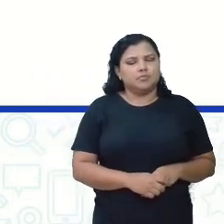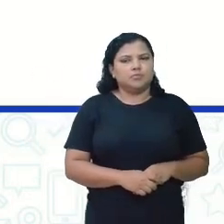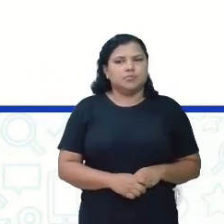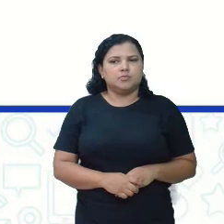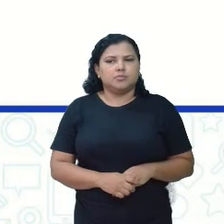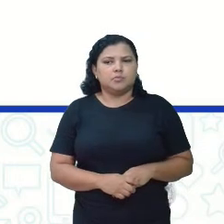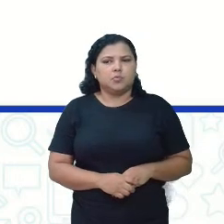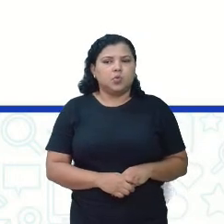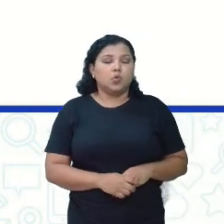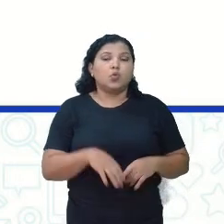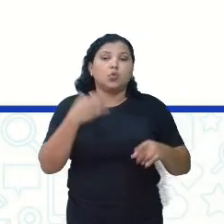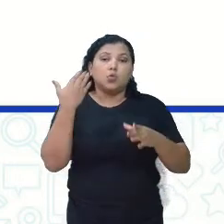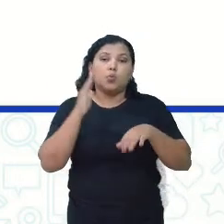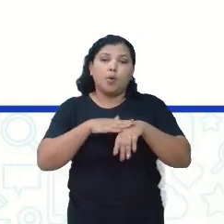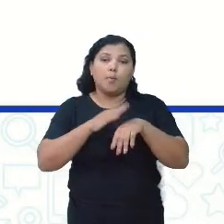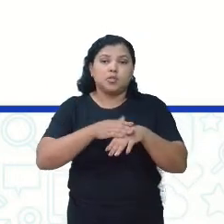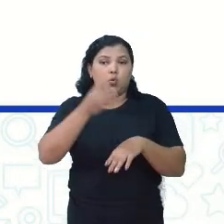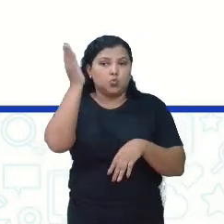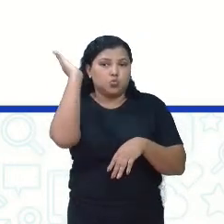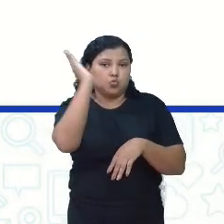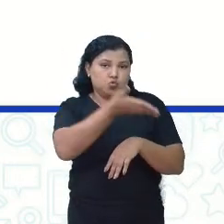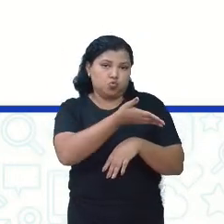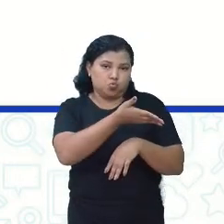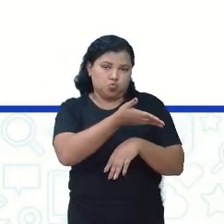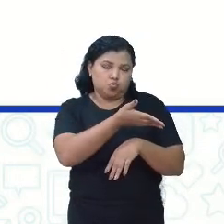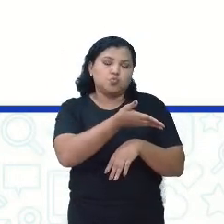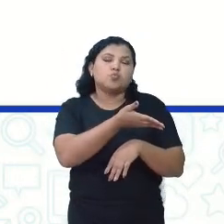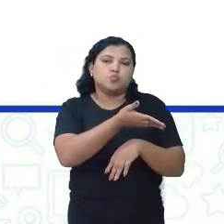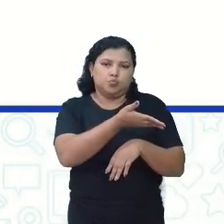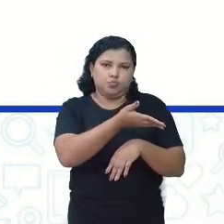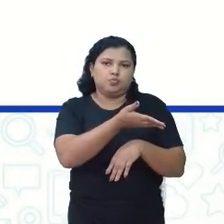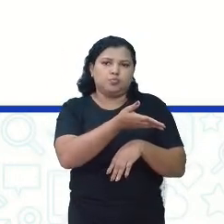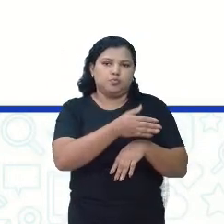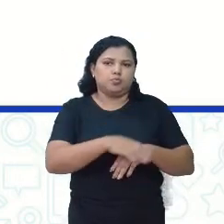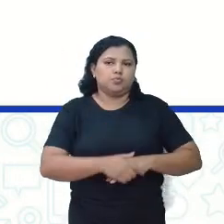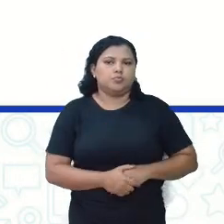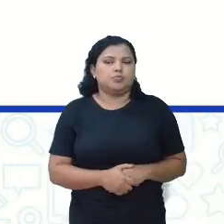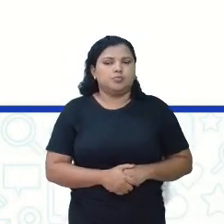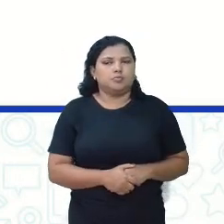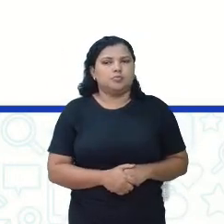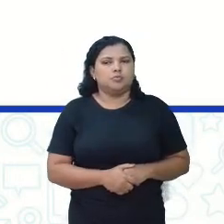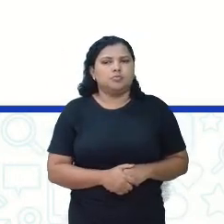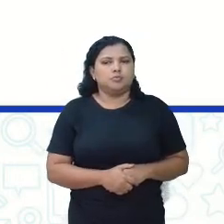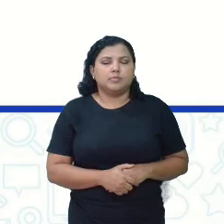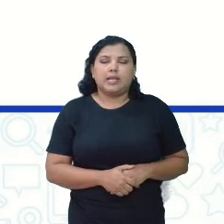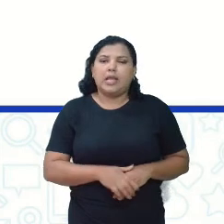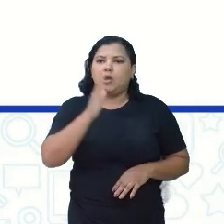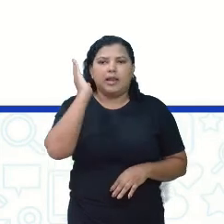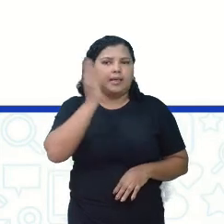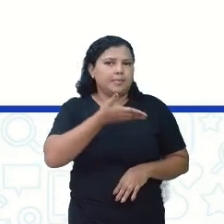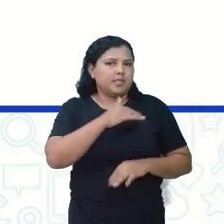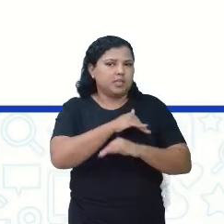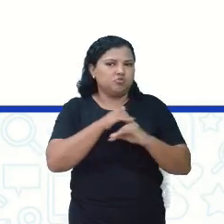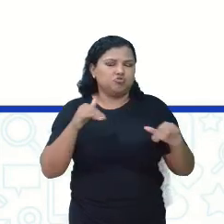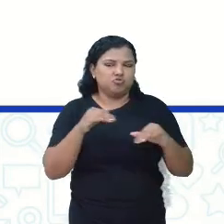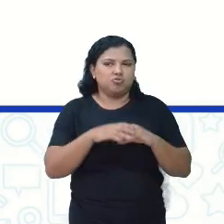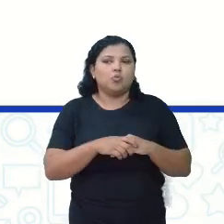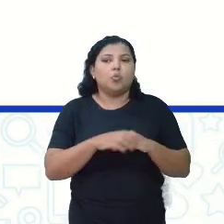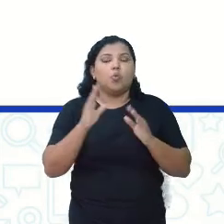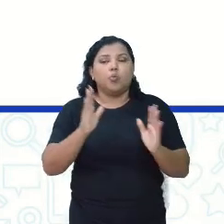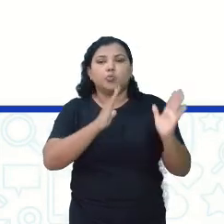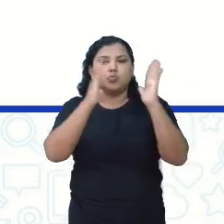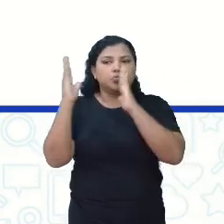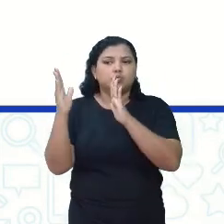Quando a gente efetuar a soma aqui, ó, eu vou tube-tube, eu vou cortar ali, né, os dois valorzinhos de G, eliminei a incógnita G.